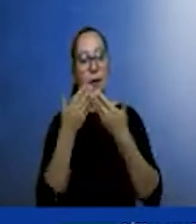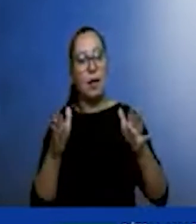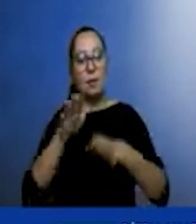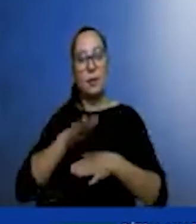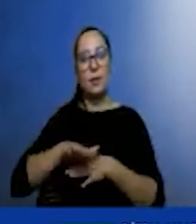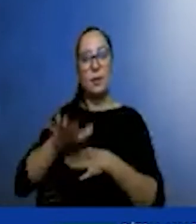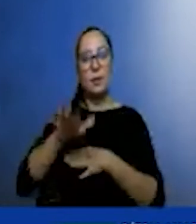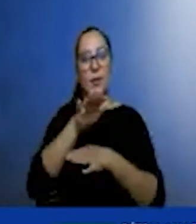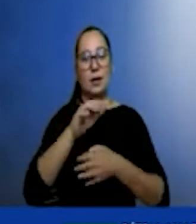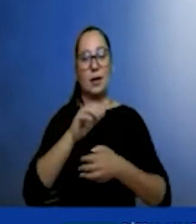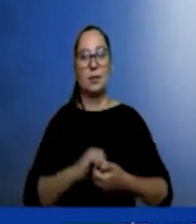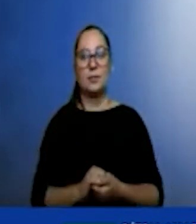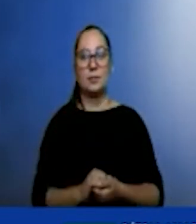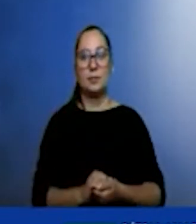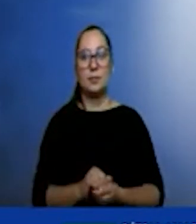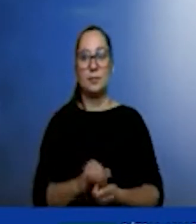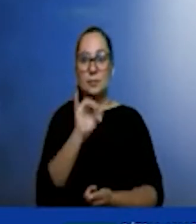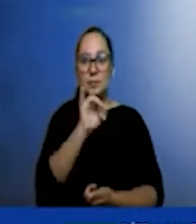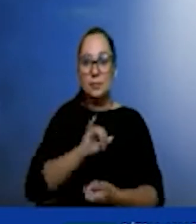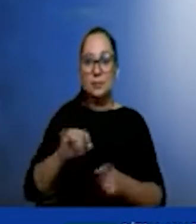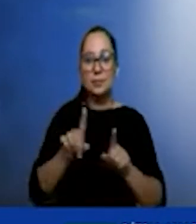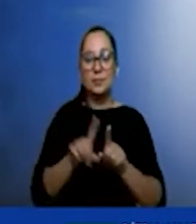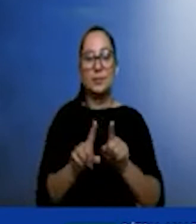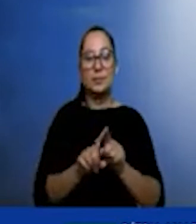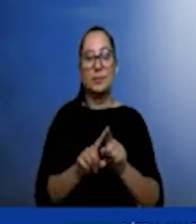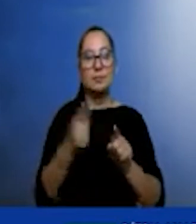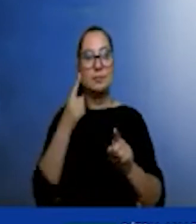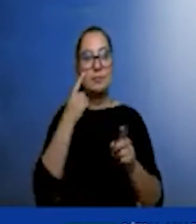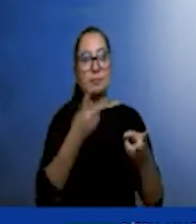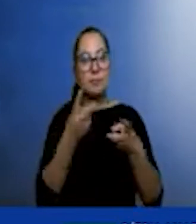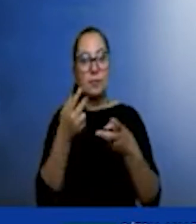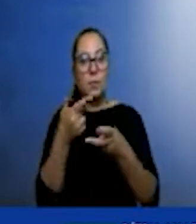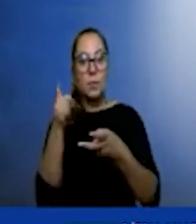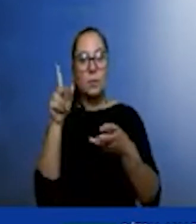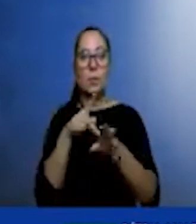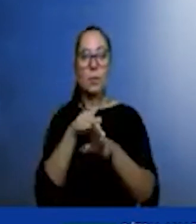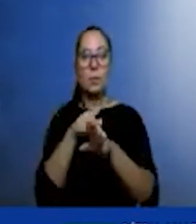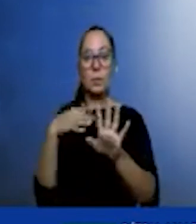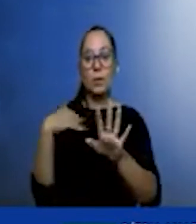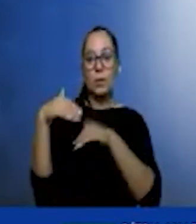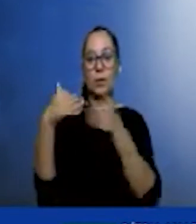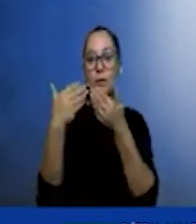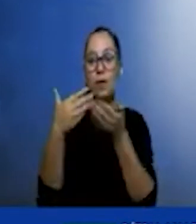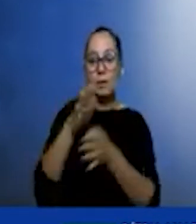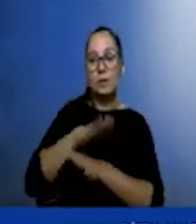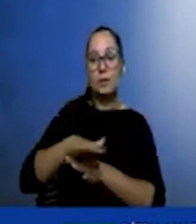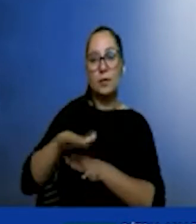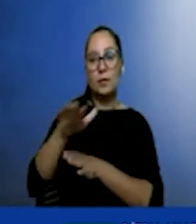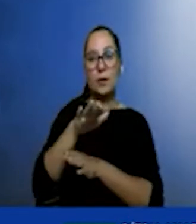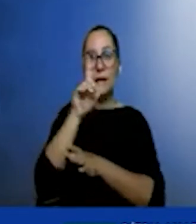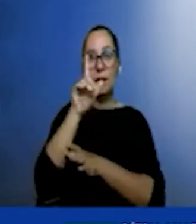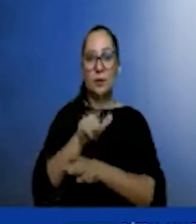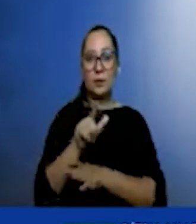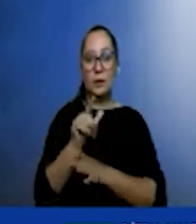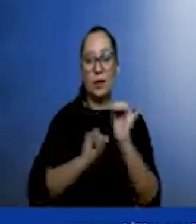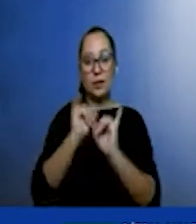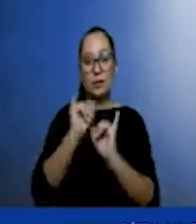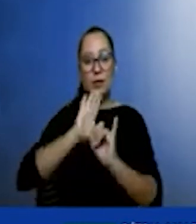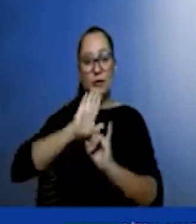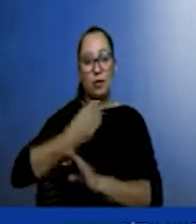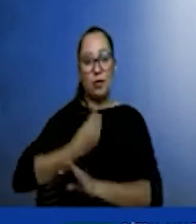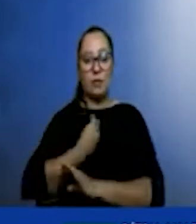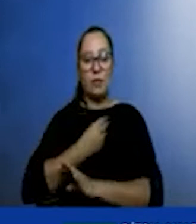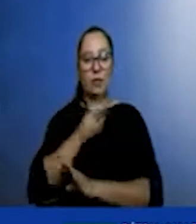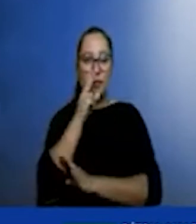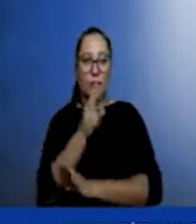aí acho que é importante a gente dizer que, quando a gente olha também para outros países, o processo de abertura de mercado, que é um processo que a indústria já vive mais intensamente, né,